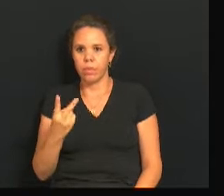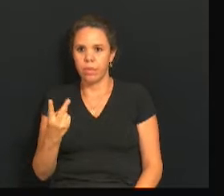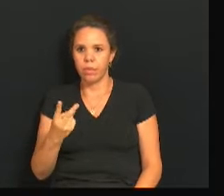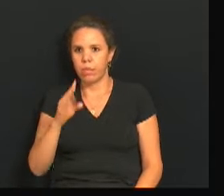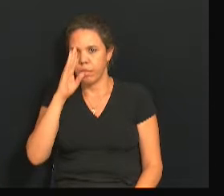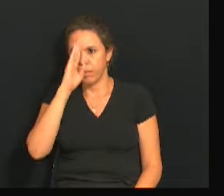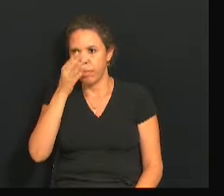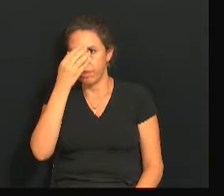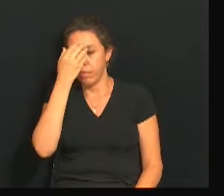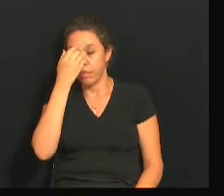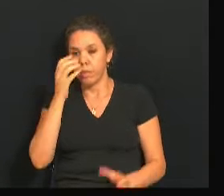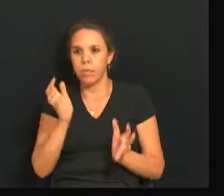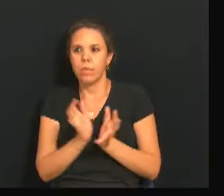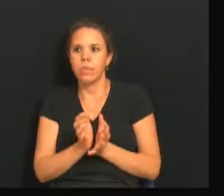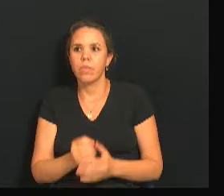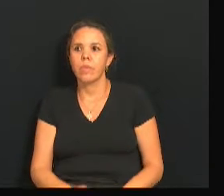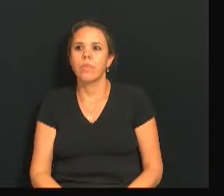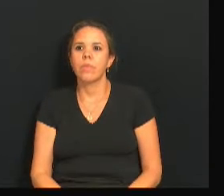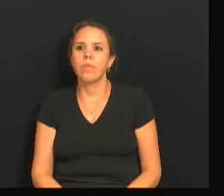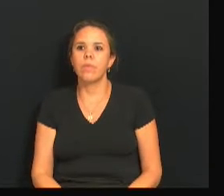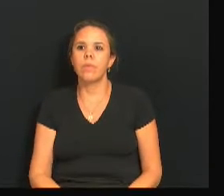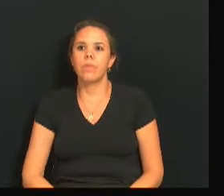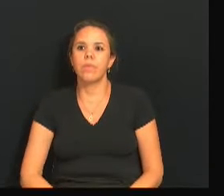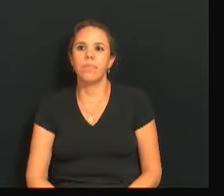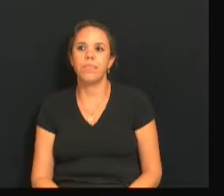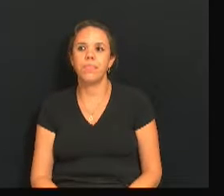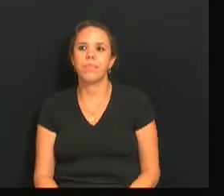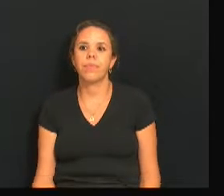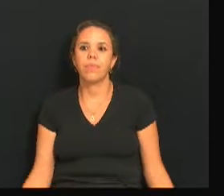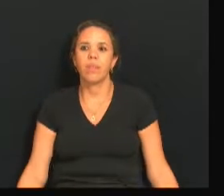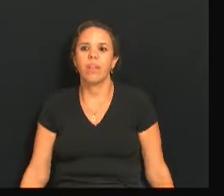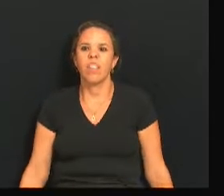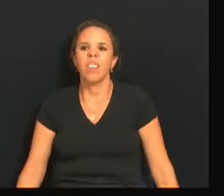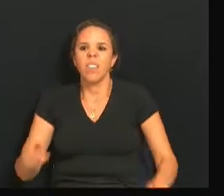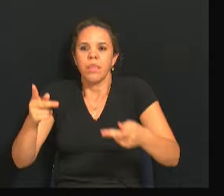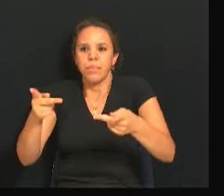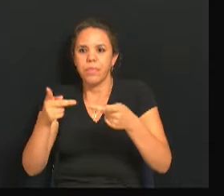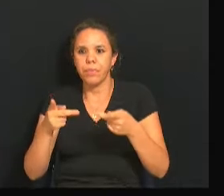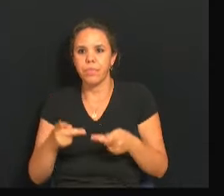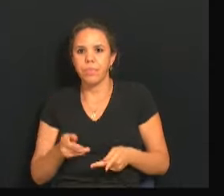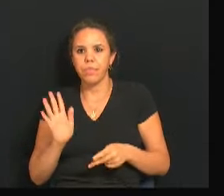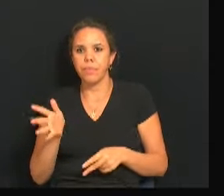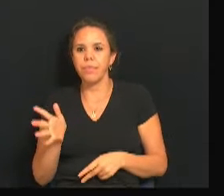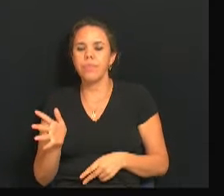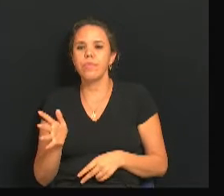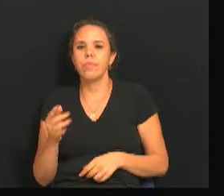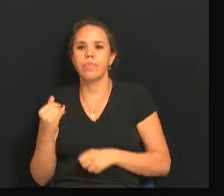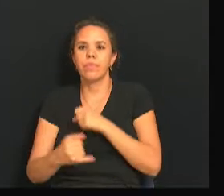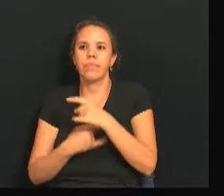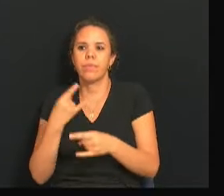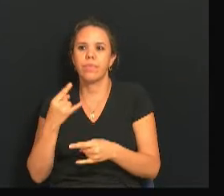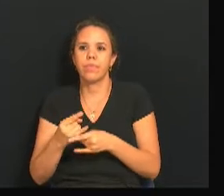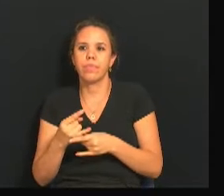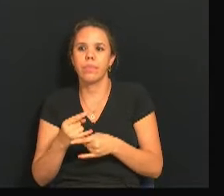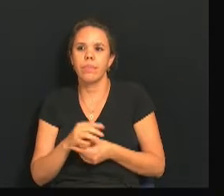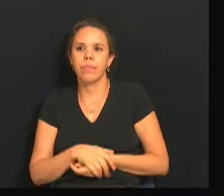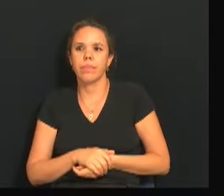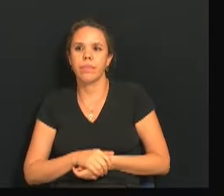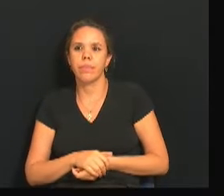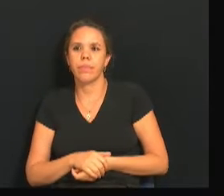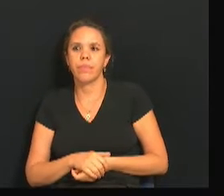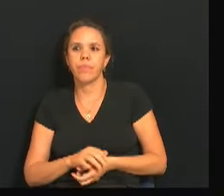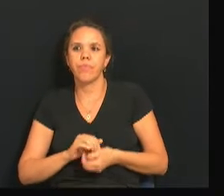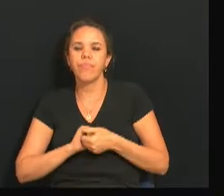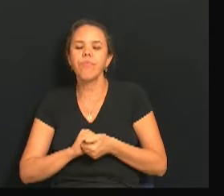titulares dessa comissão, e também os nossos convidados, que já estão aqui no ambiente virtual.